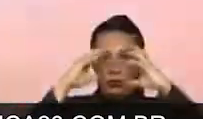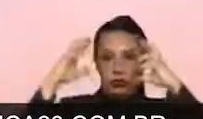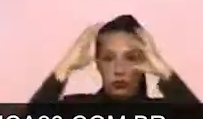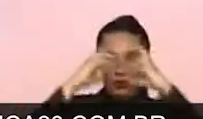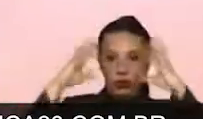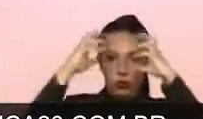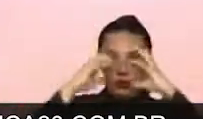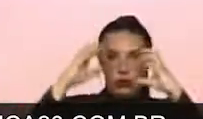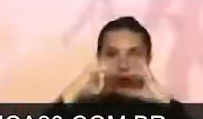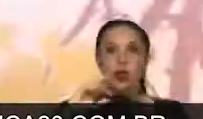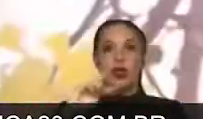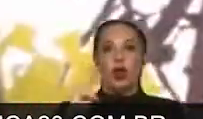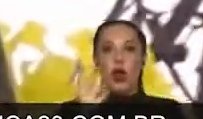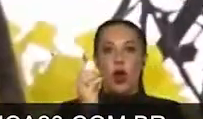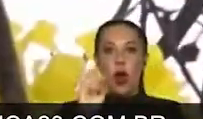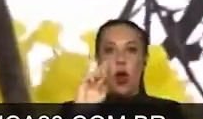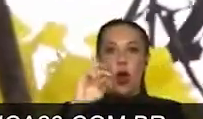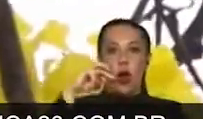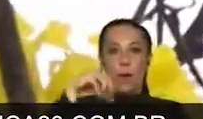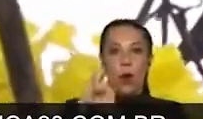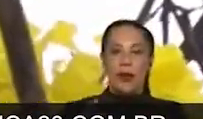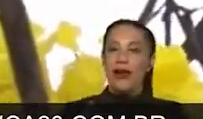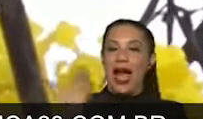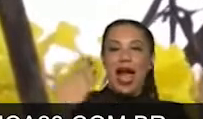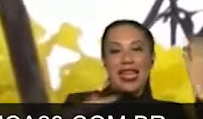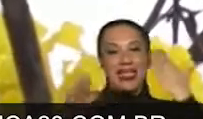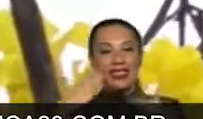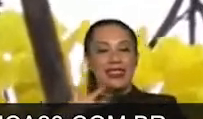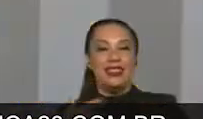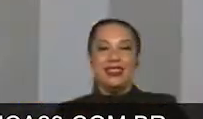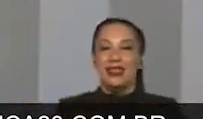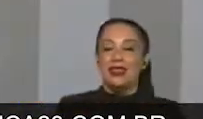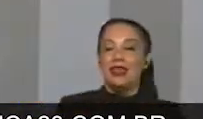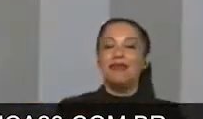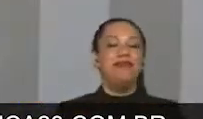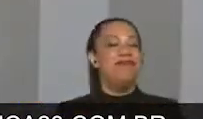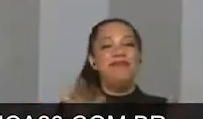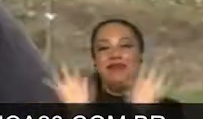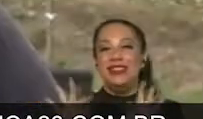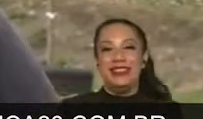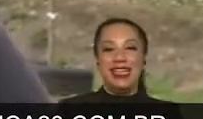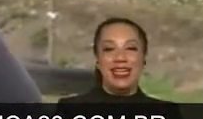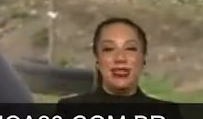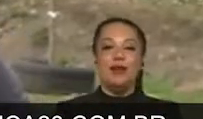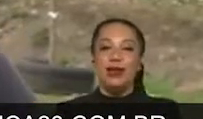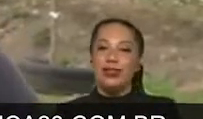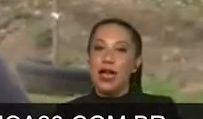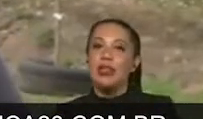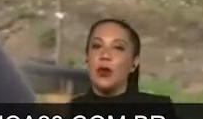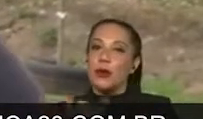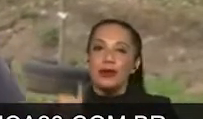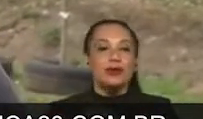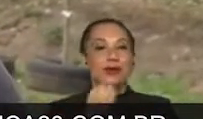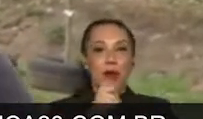que a gente chama dos hormônios da alegria, que são aqueles responsáveis pela sensação de bem-estar e de felicidade. Admiro bastante, a gente tira